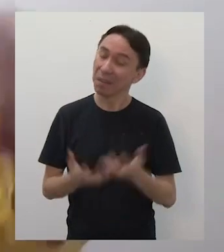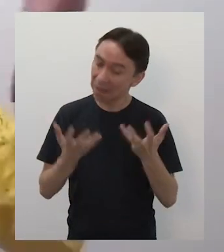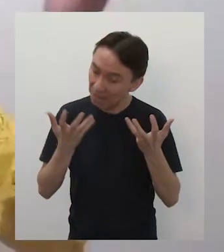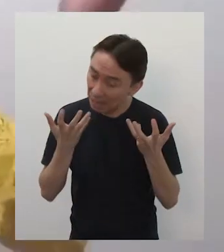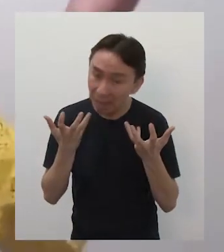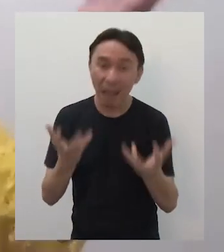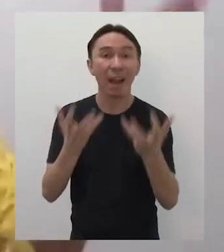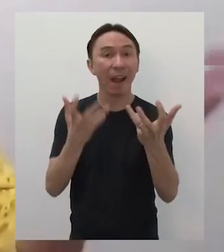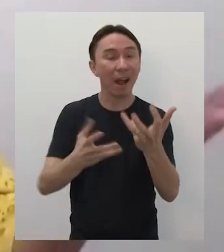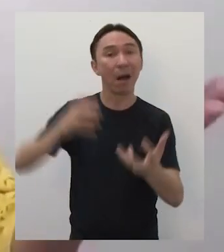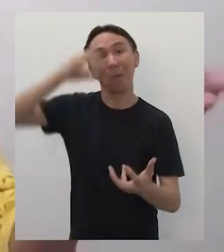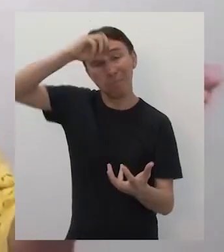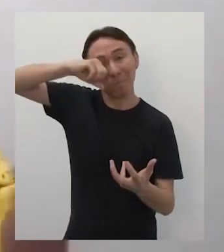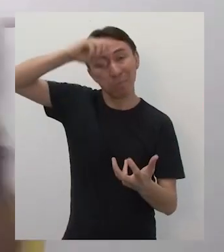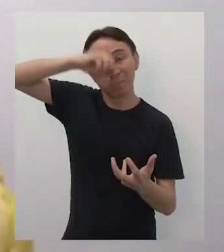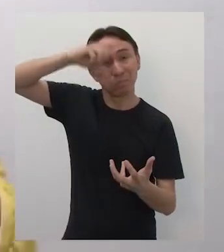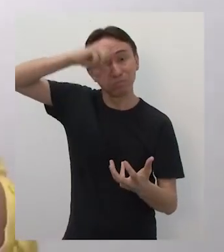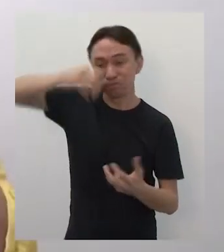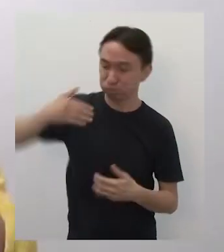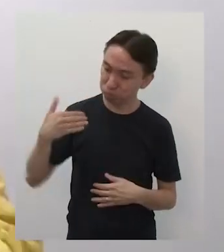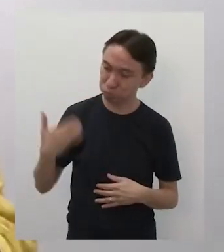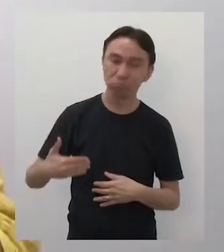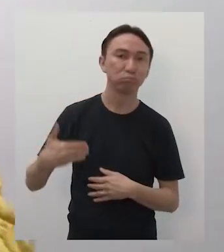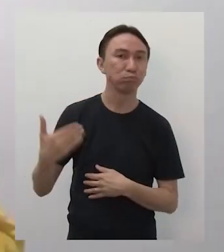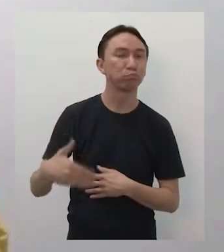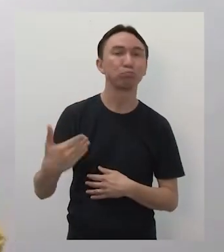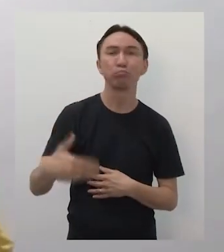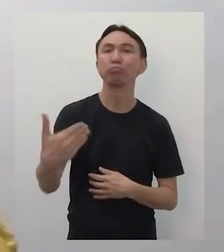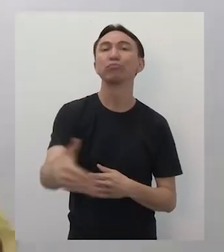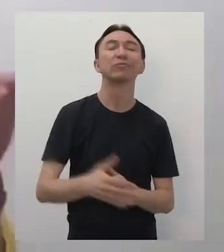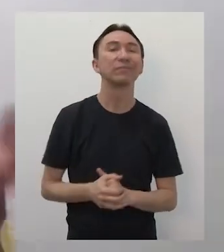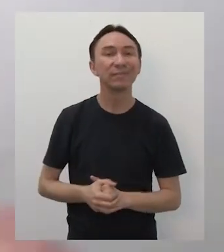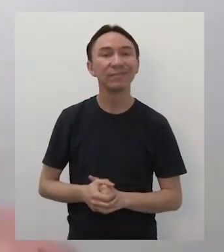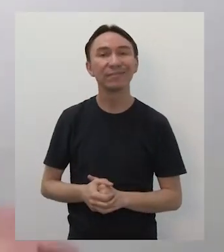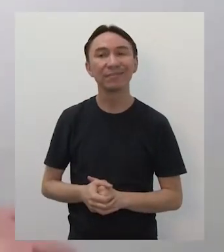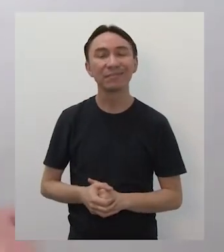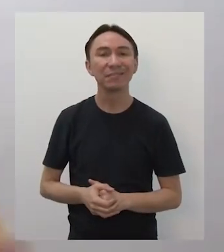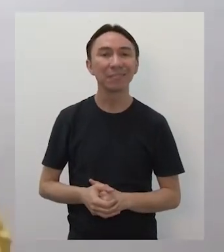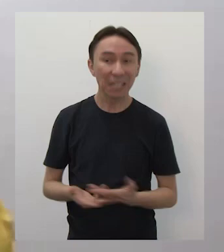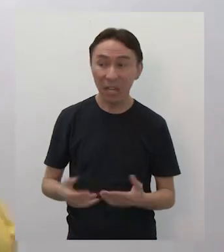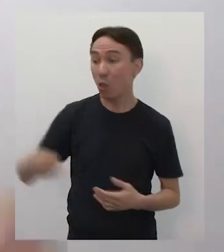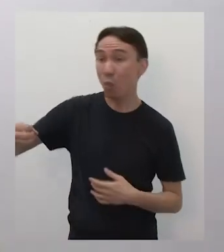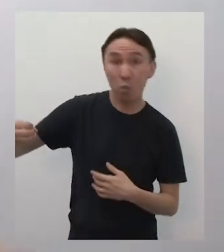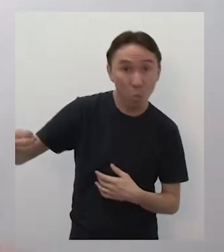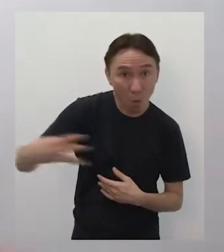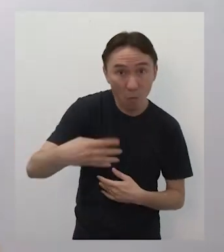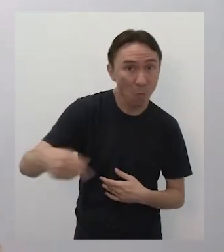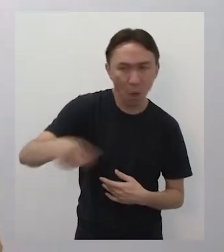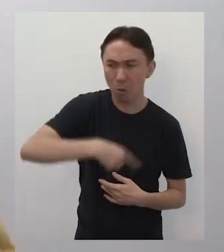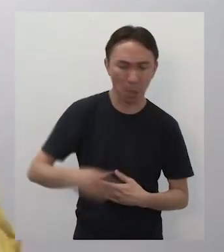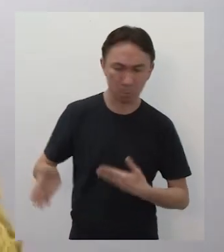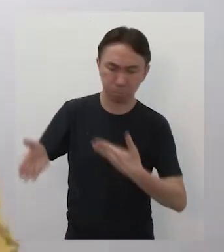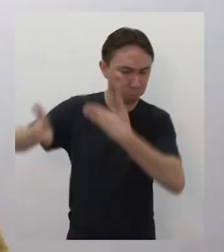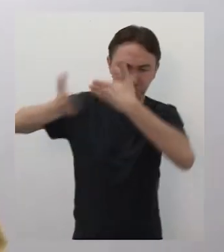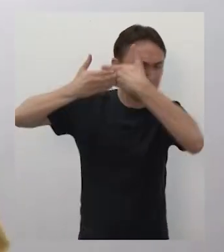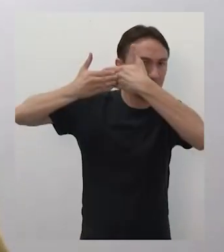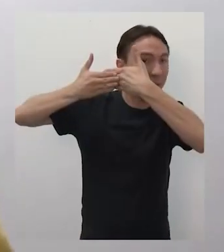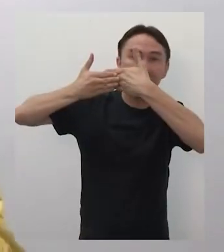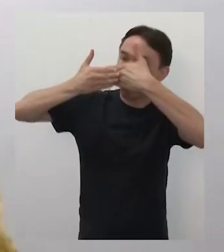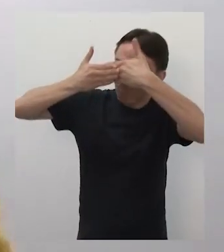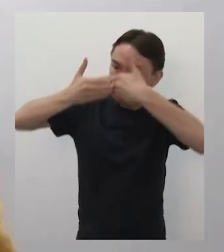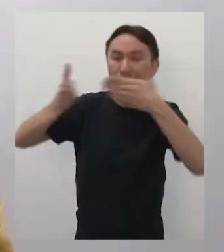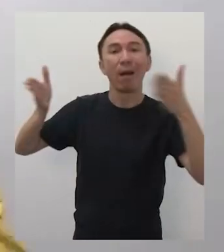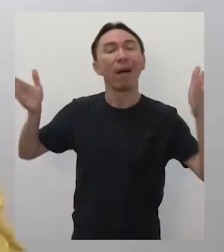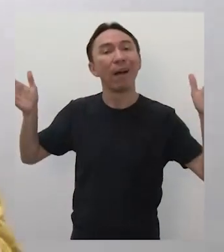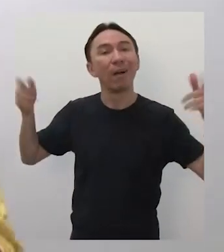aprender constantemente, estar aberto ao que é novo. É interessante que dentro